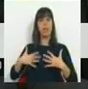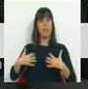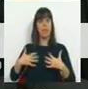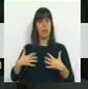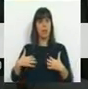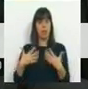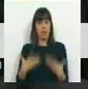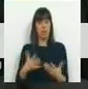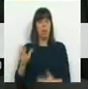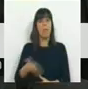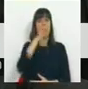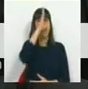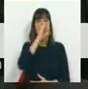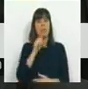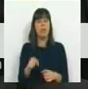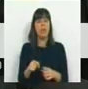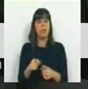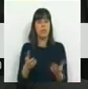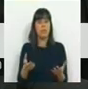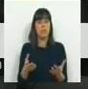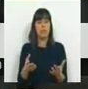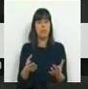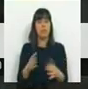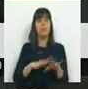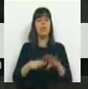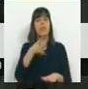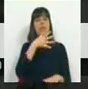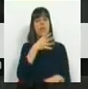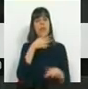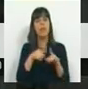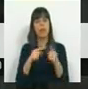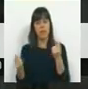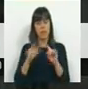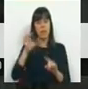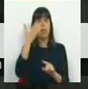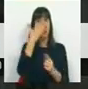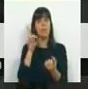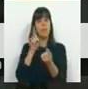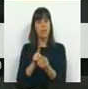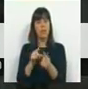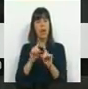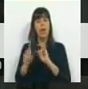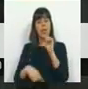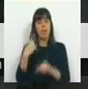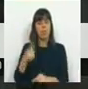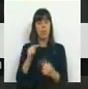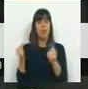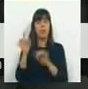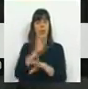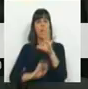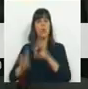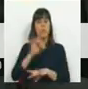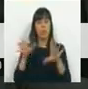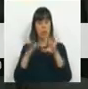sexta-feira o atual Primeiro-Ministro fez declarações no debate quinzenal e depois no debate